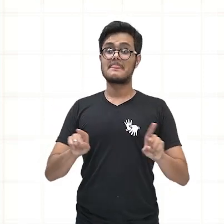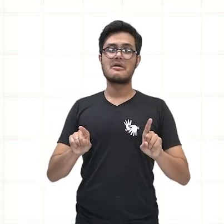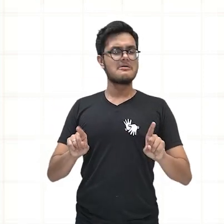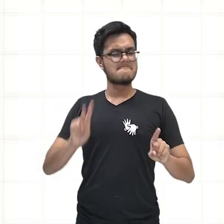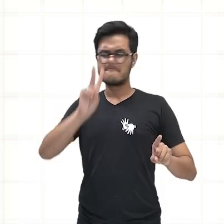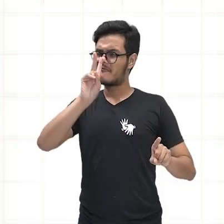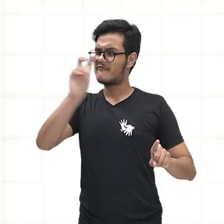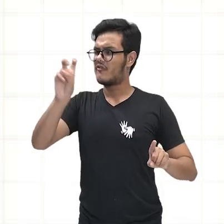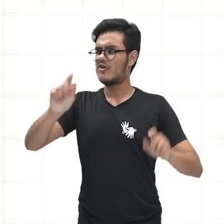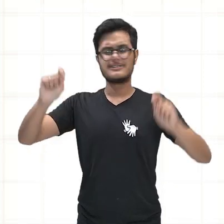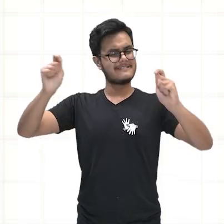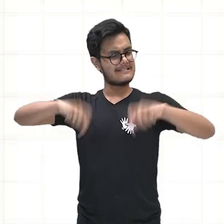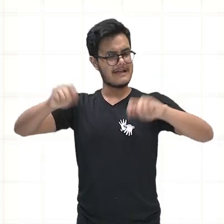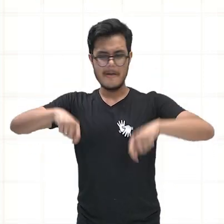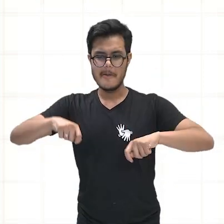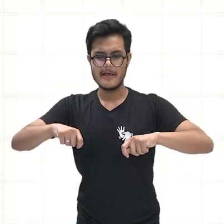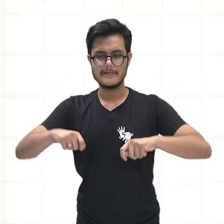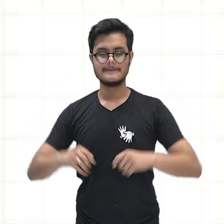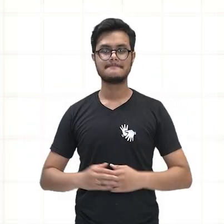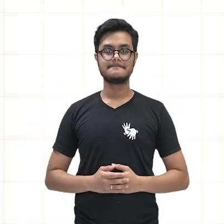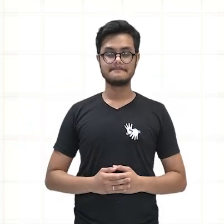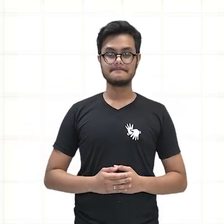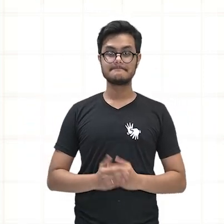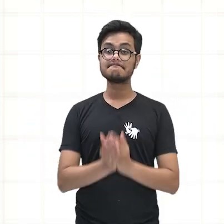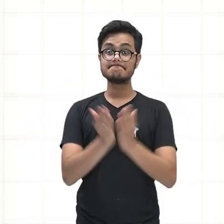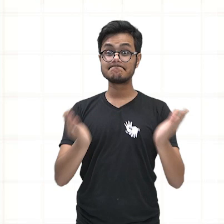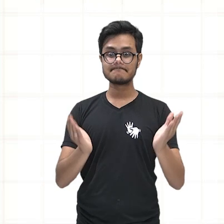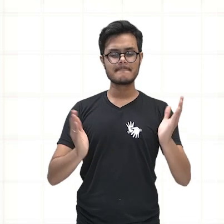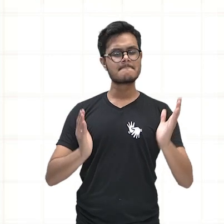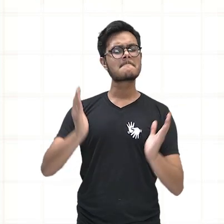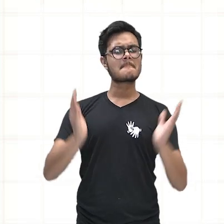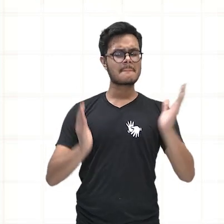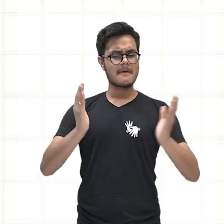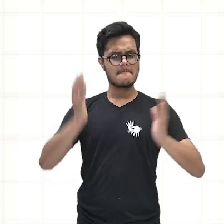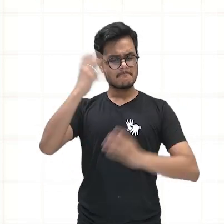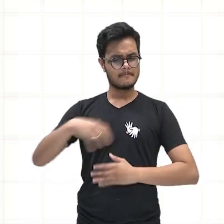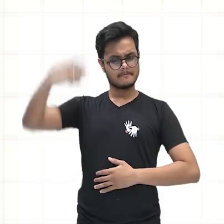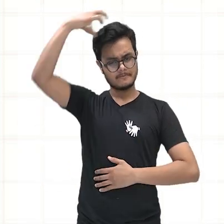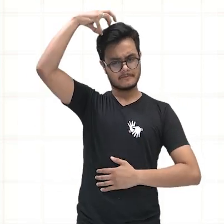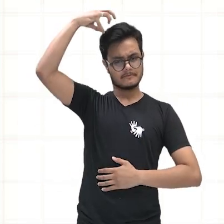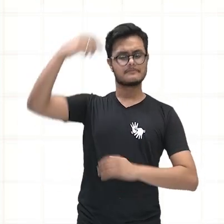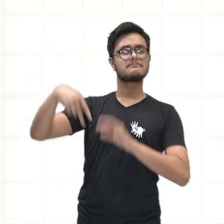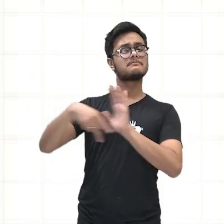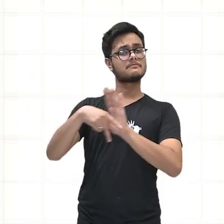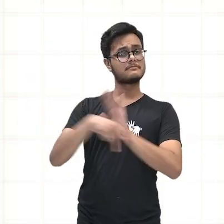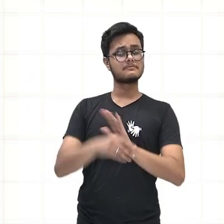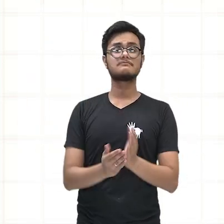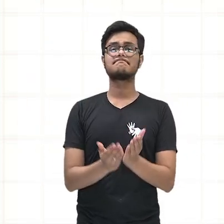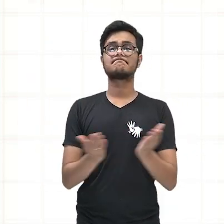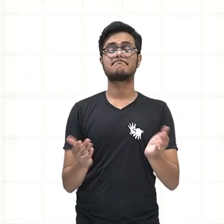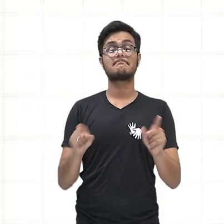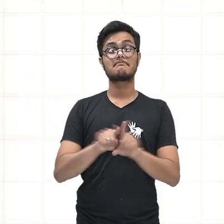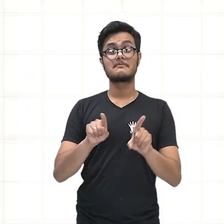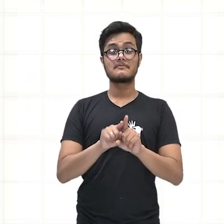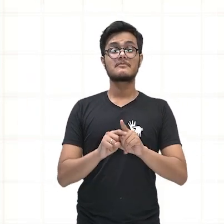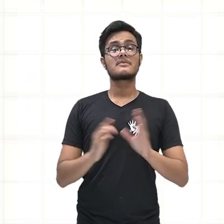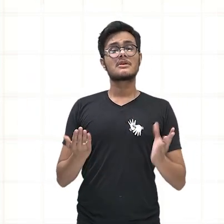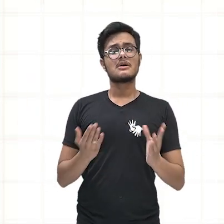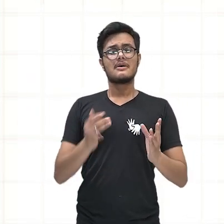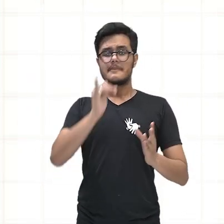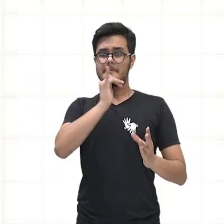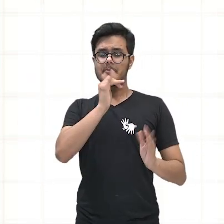fortificada tá E aí durante este período dos Reis período da monarquia a gente vai ter a sociedade